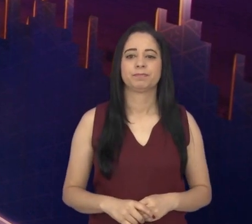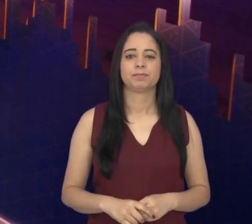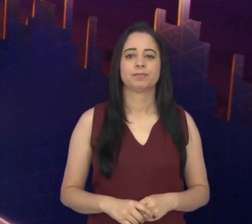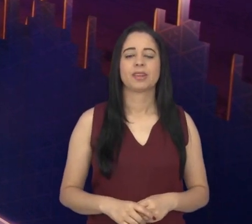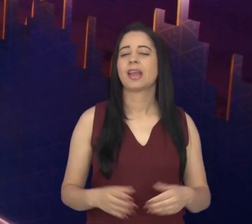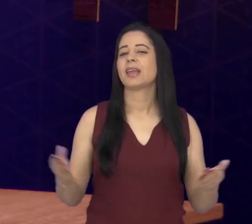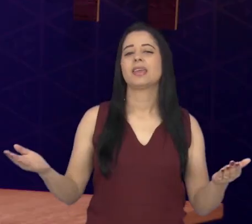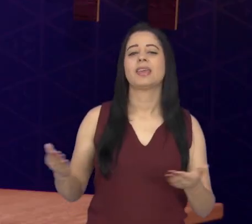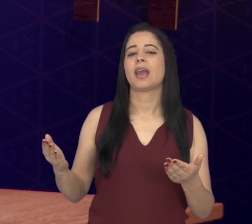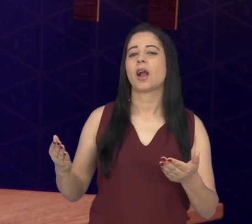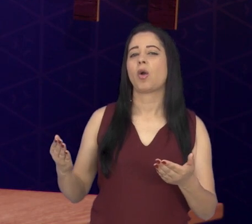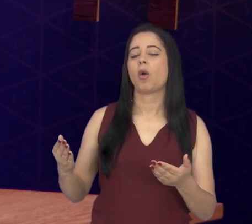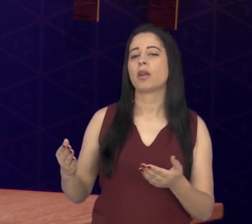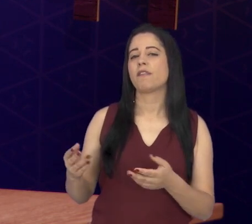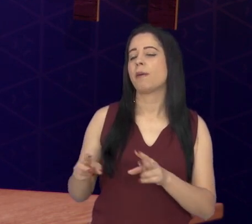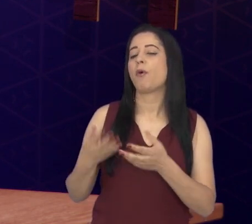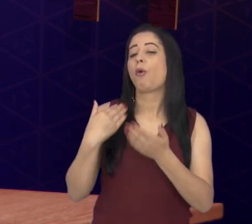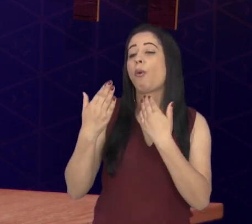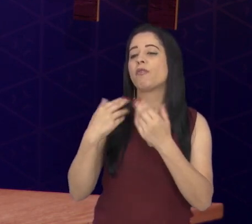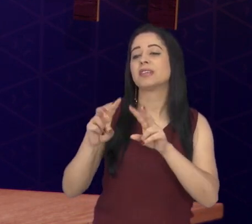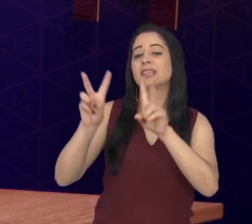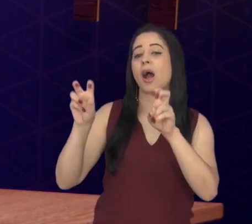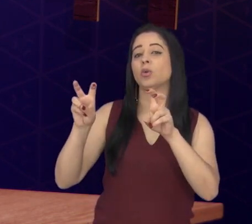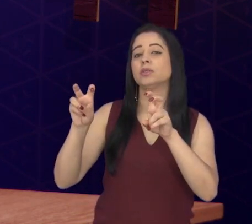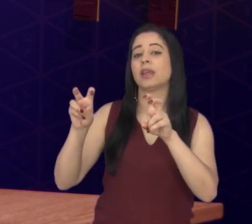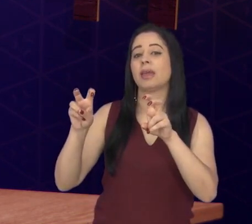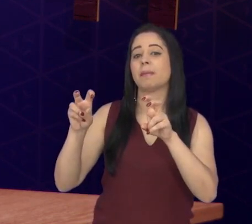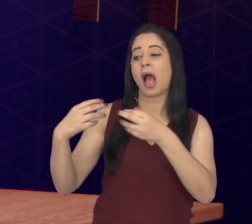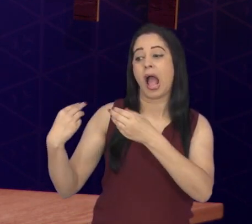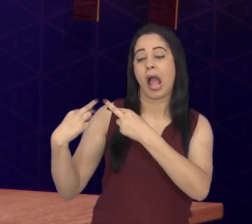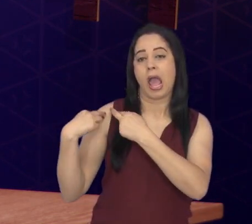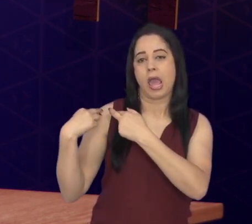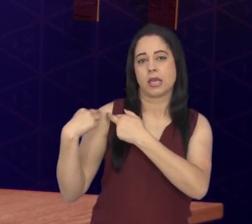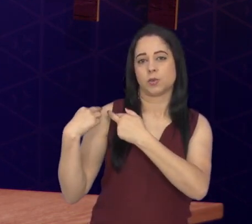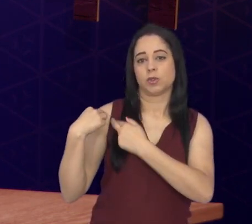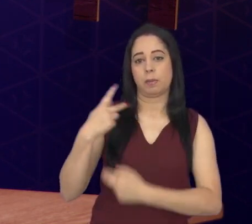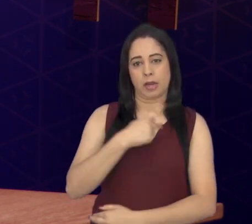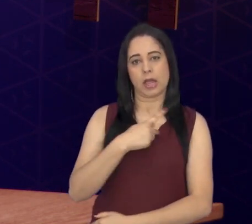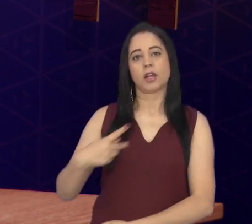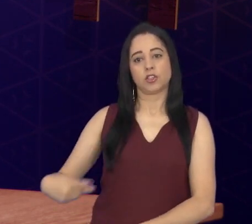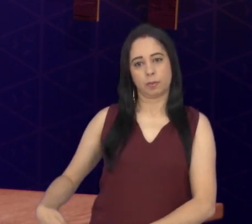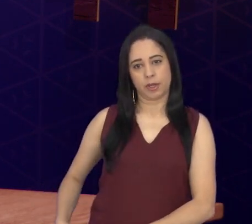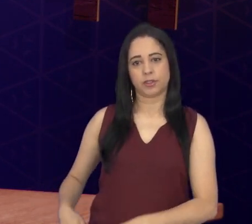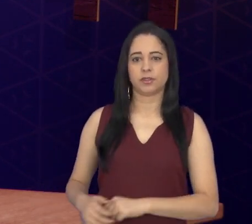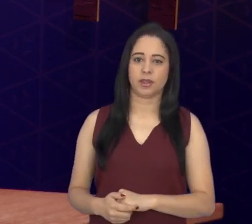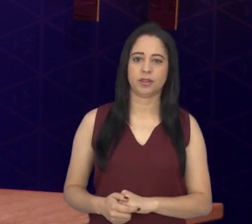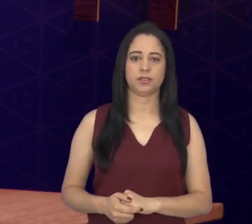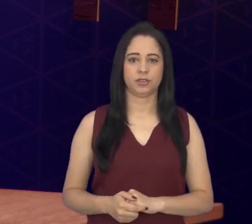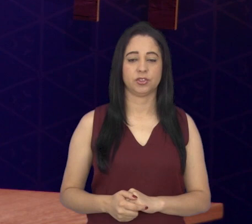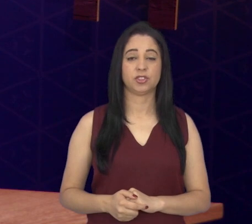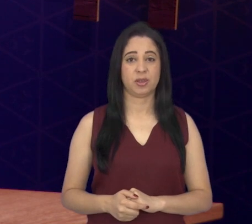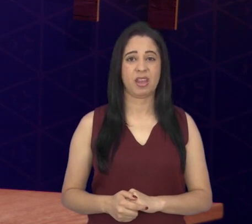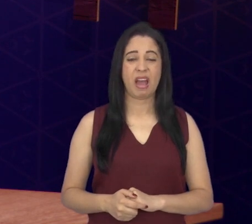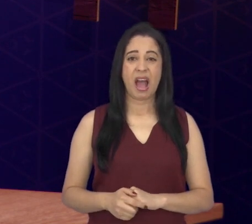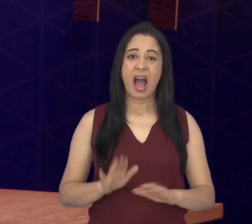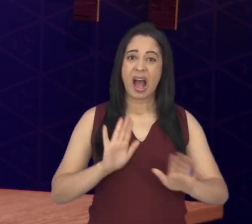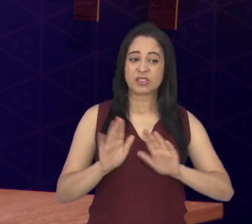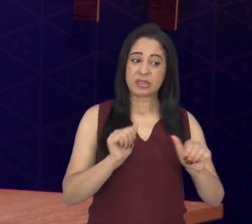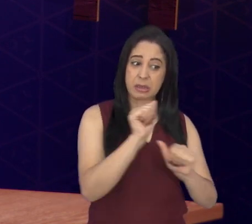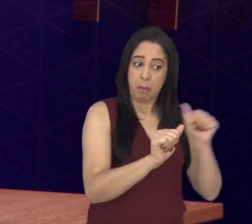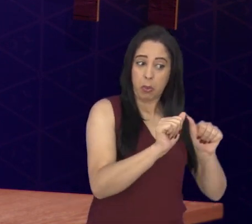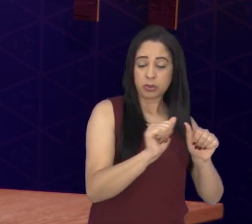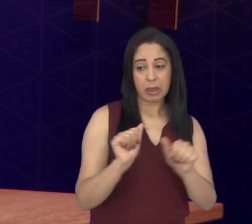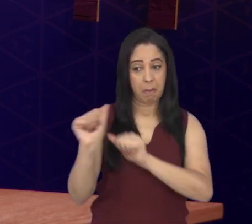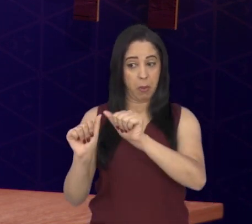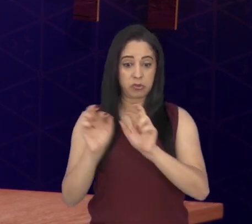aí. E vamos falar um pouquinho das responsabilidades agora desses líderes aí. Muda um pouquinho uma coisa ou